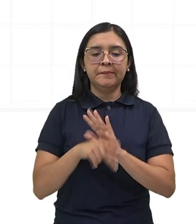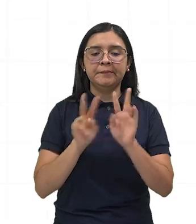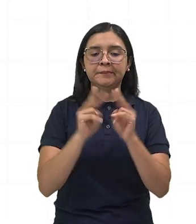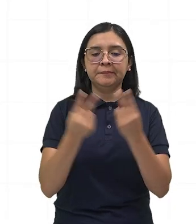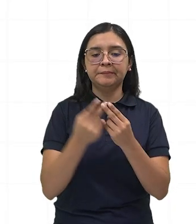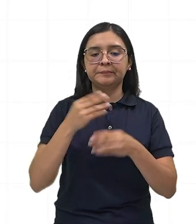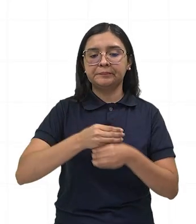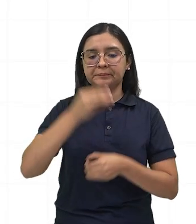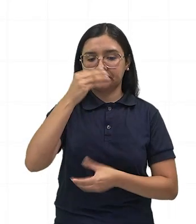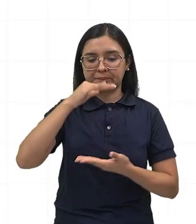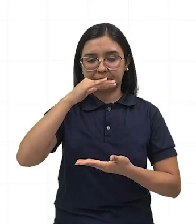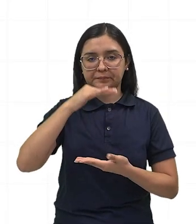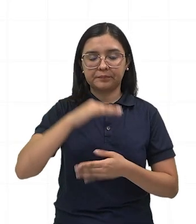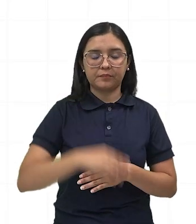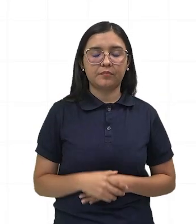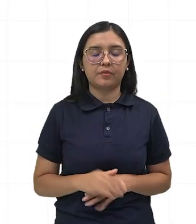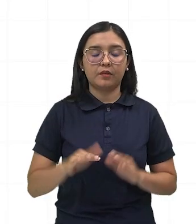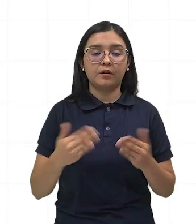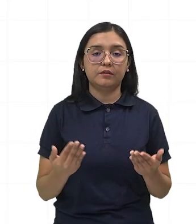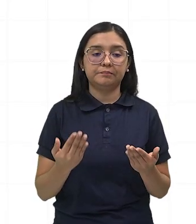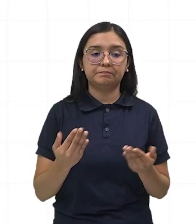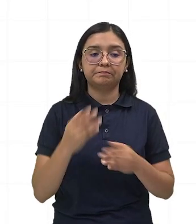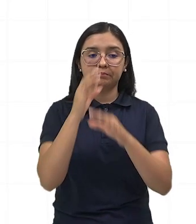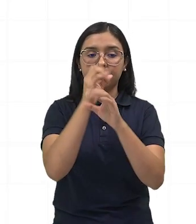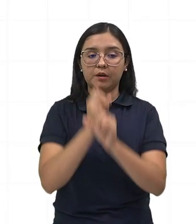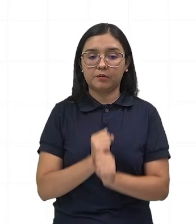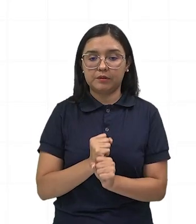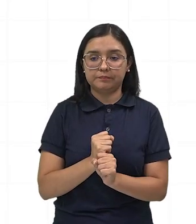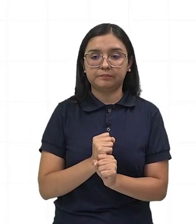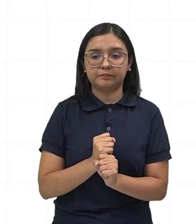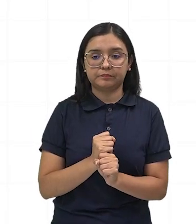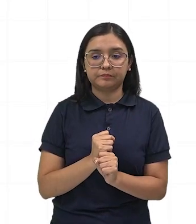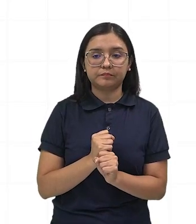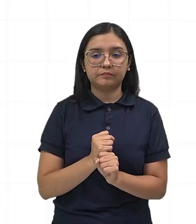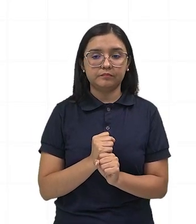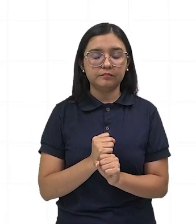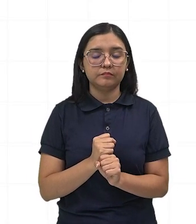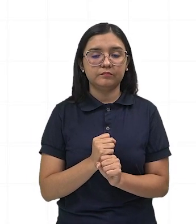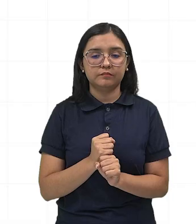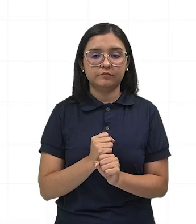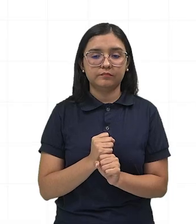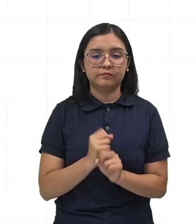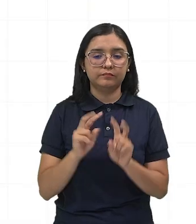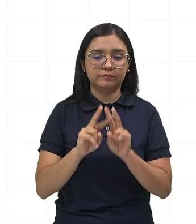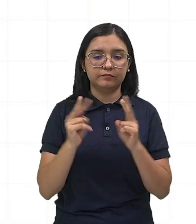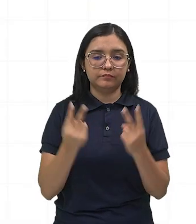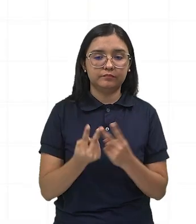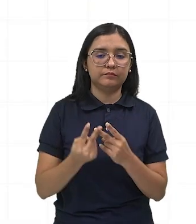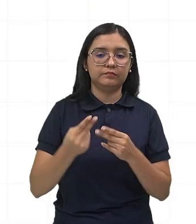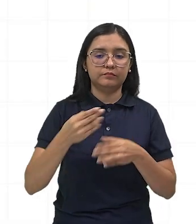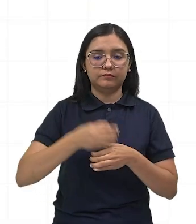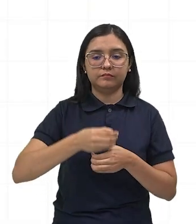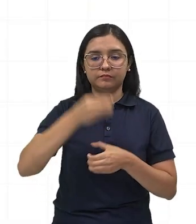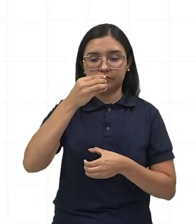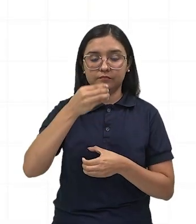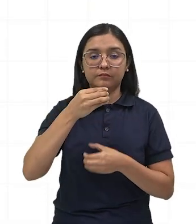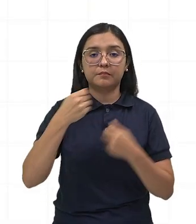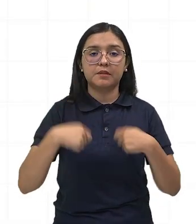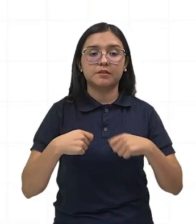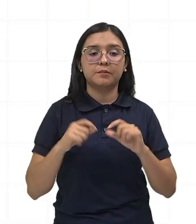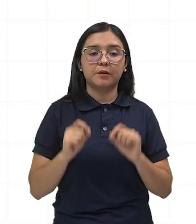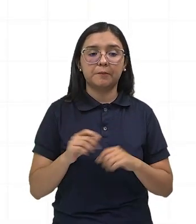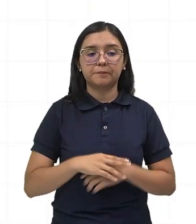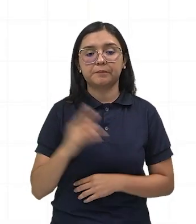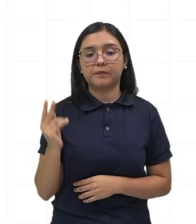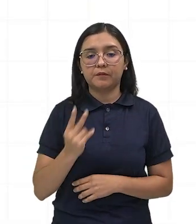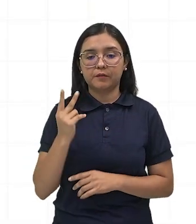do cilindro. Então, para nós calcularmos o volume do cilindro, olha, para que seja possível aplicar a fórmula, precisamos